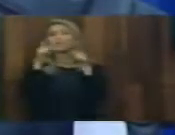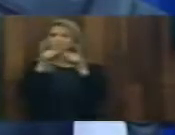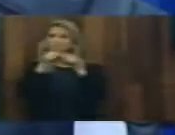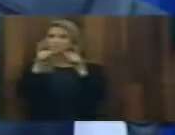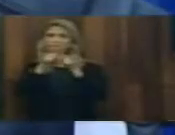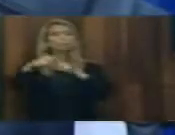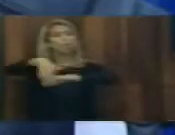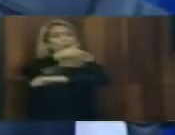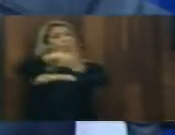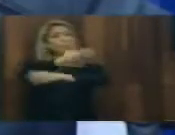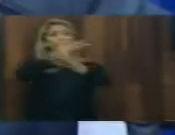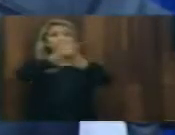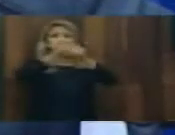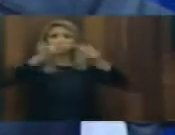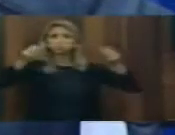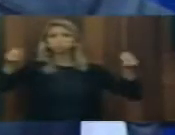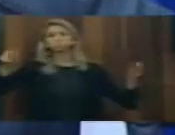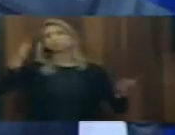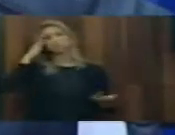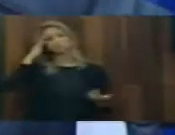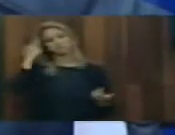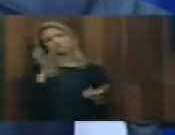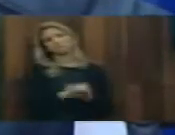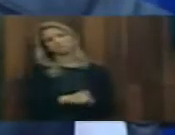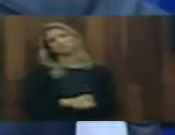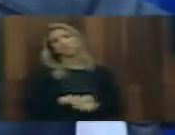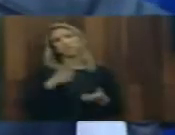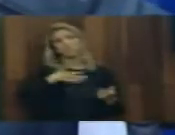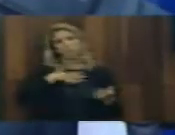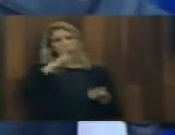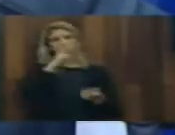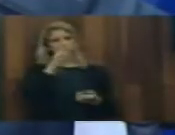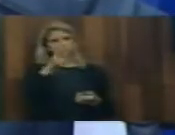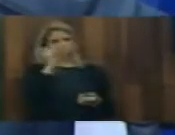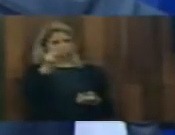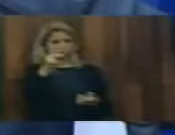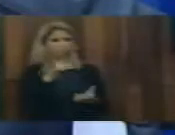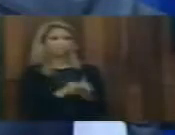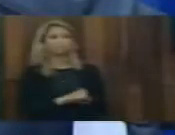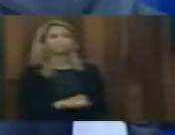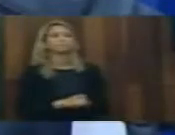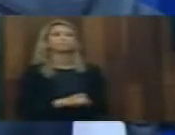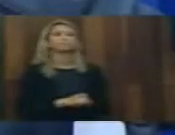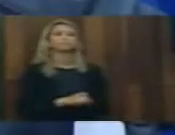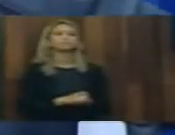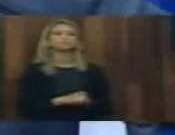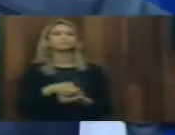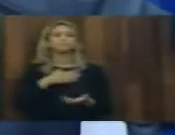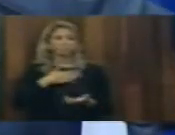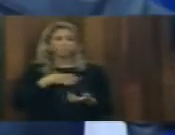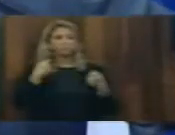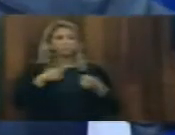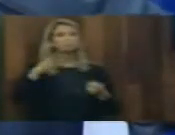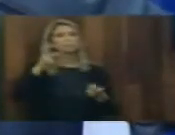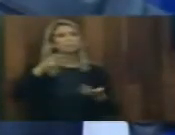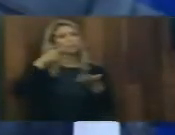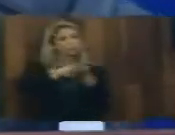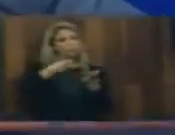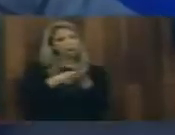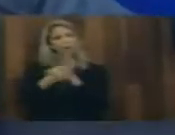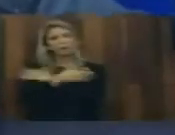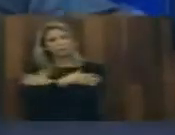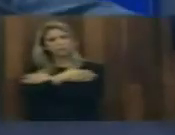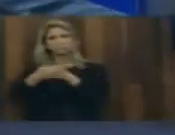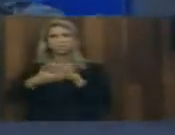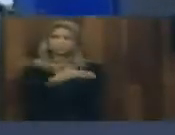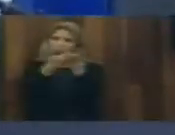instalar. Esse é um recado que eu deixo e a cobrança irá, porque o nosso mandato é esse, é cobrar. Um abraço a todos e uma